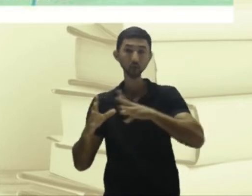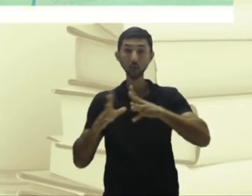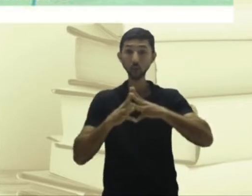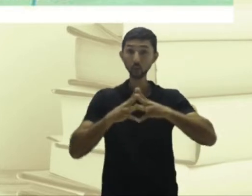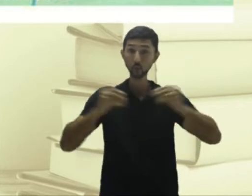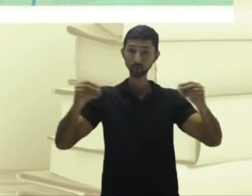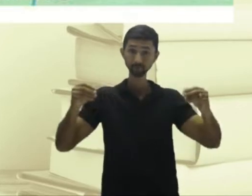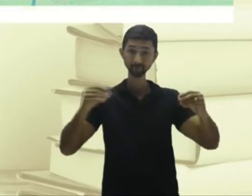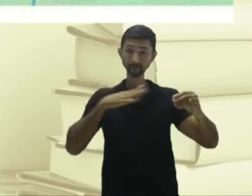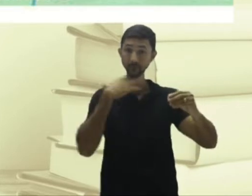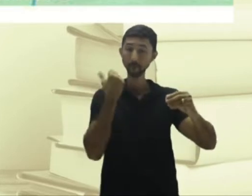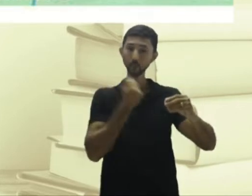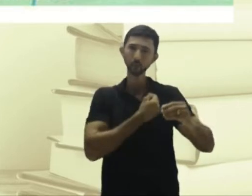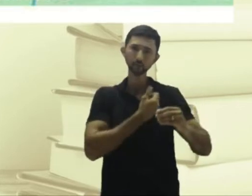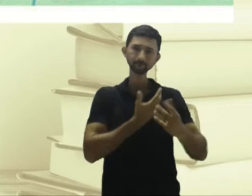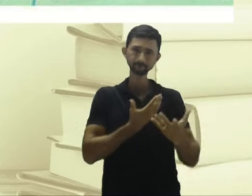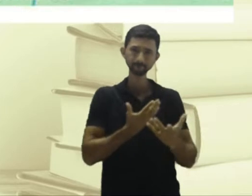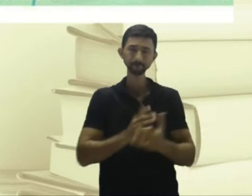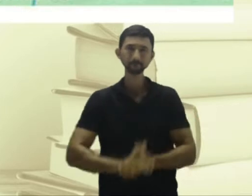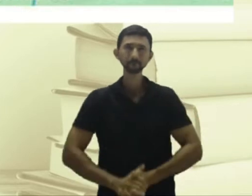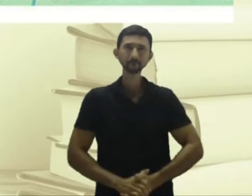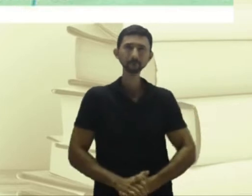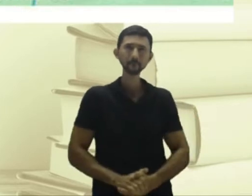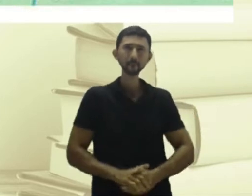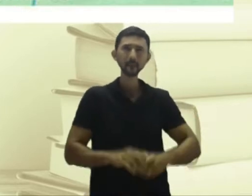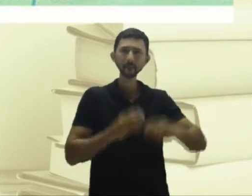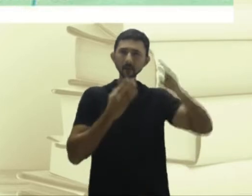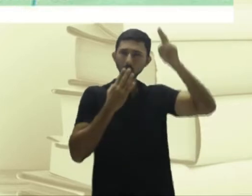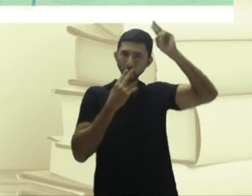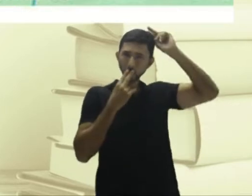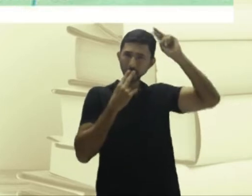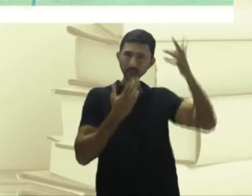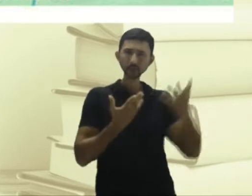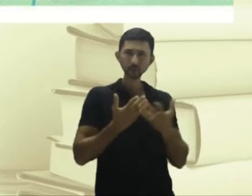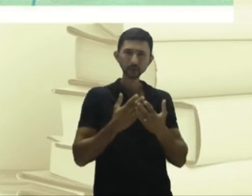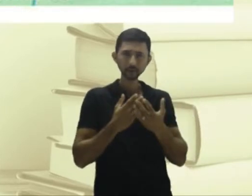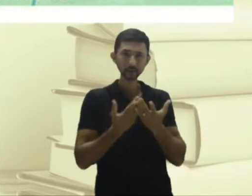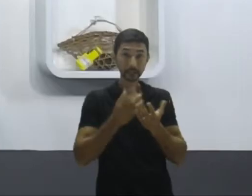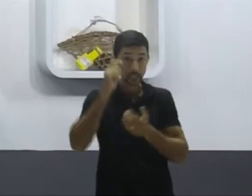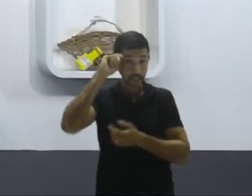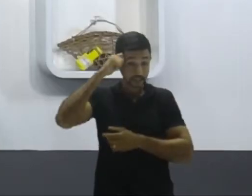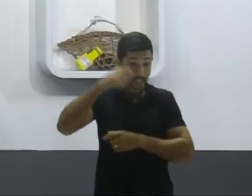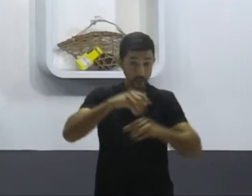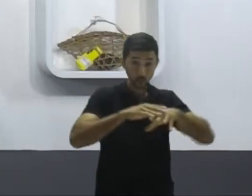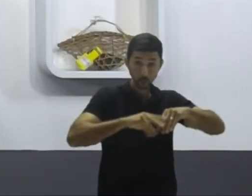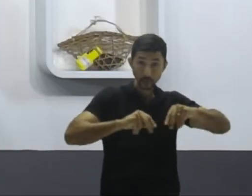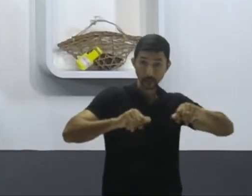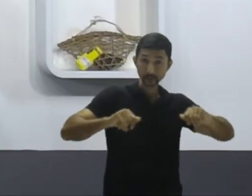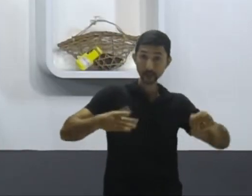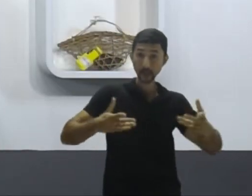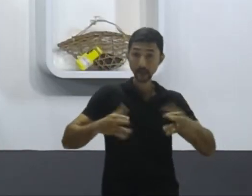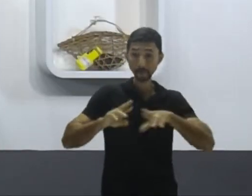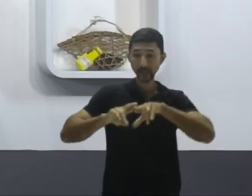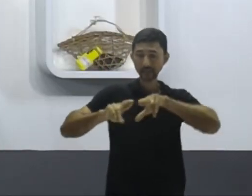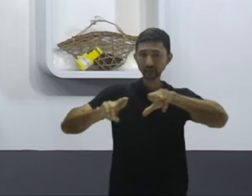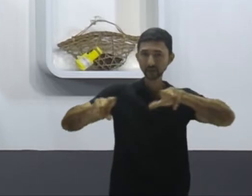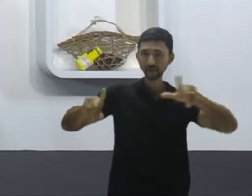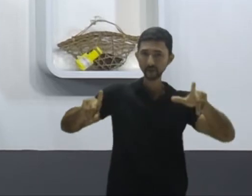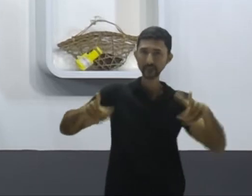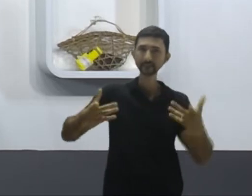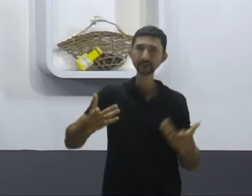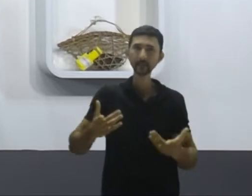certo? Os índios, inclusive, ficaram conhecidos como negros da terra, para